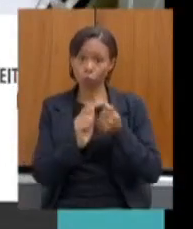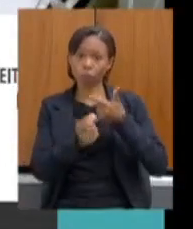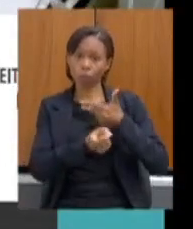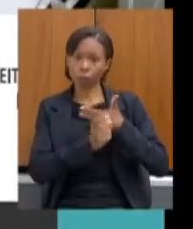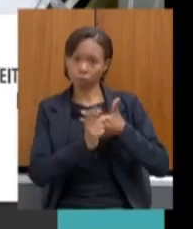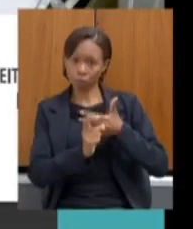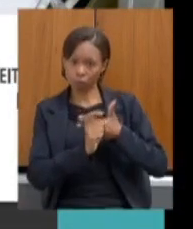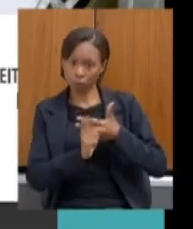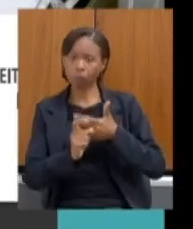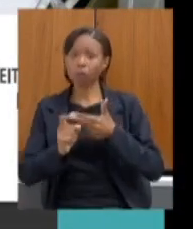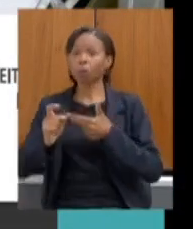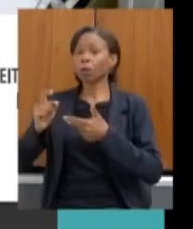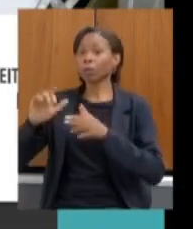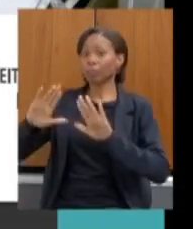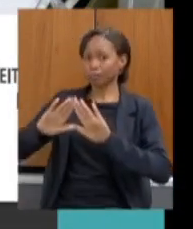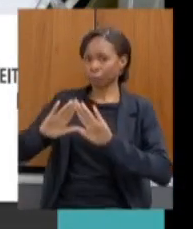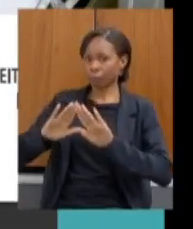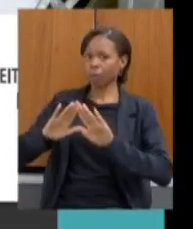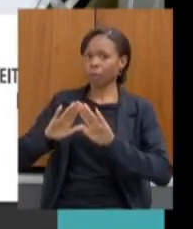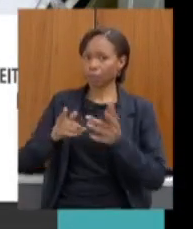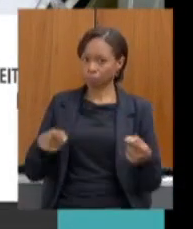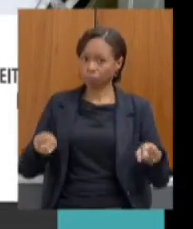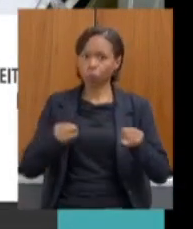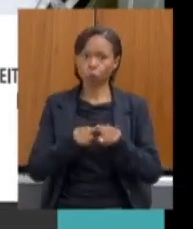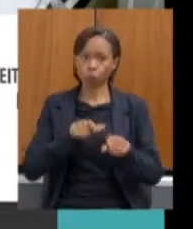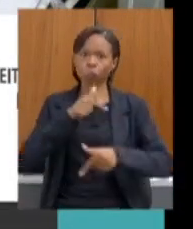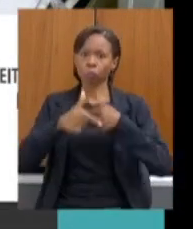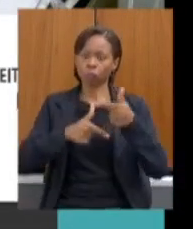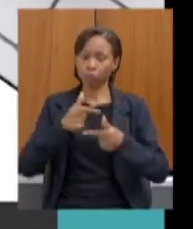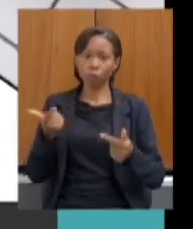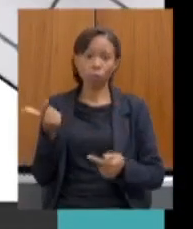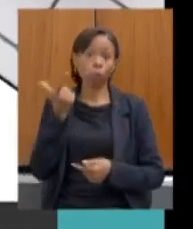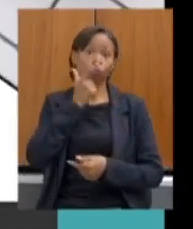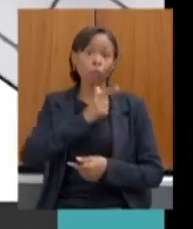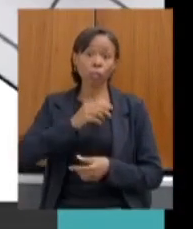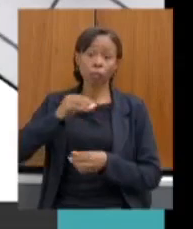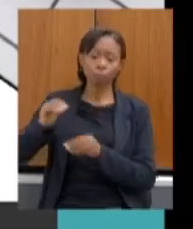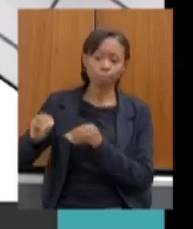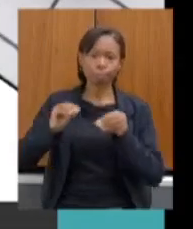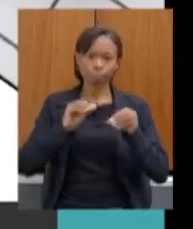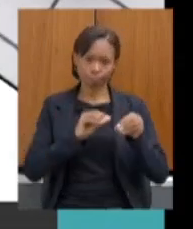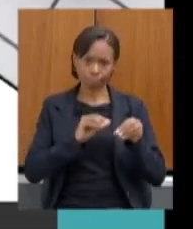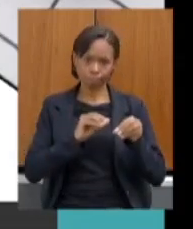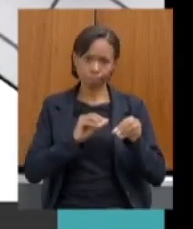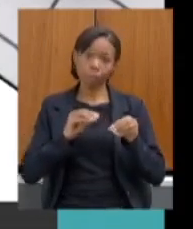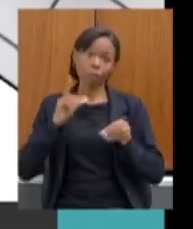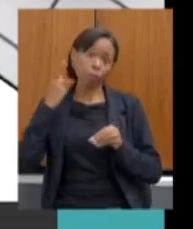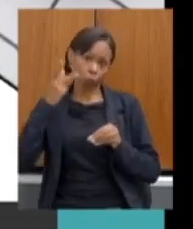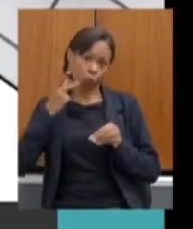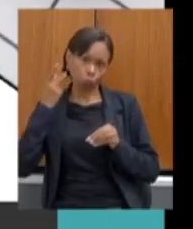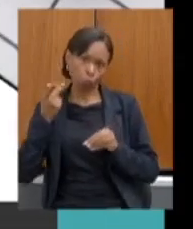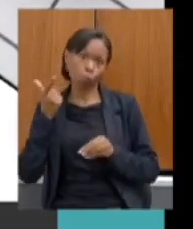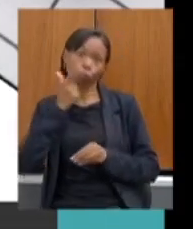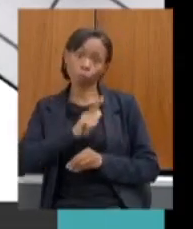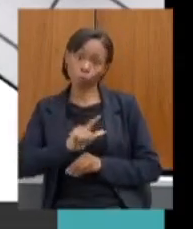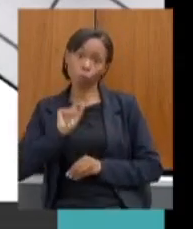a Assembleia Legislativa, nós conseguimos remanejar e os parlamentares conseguiram indicar...